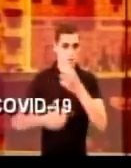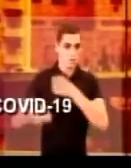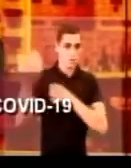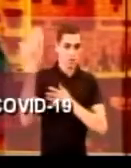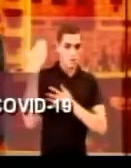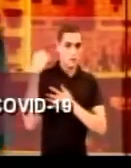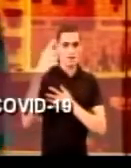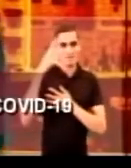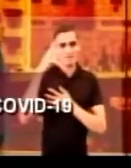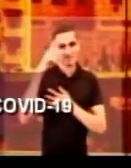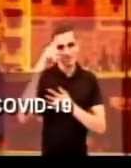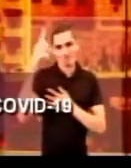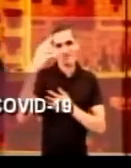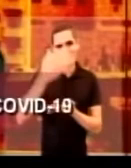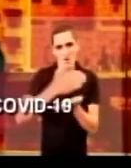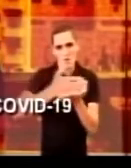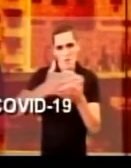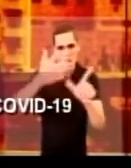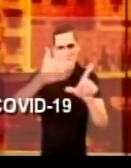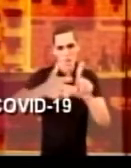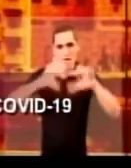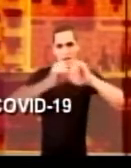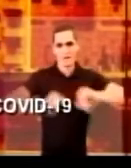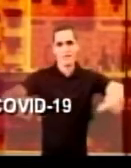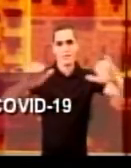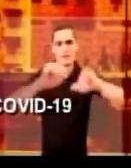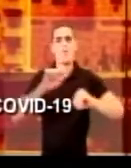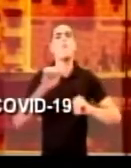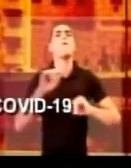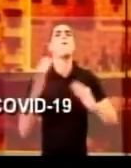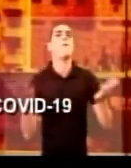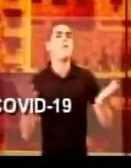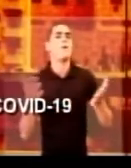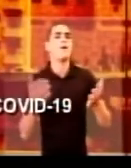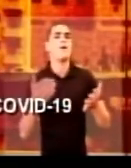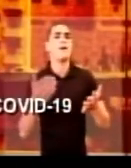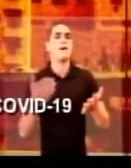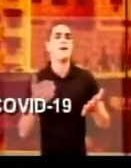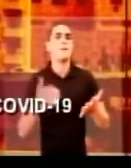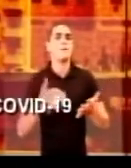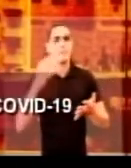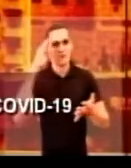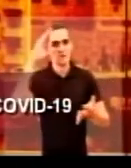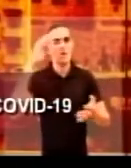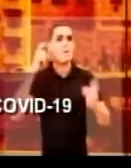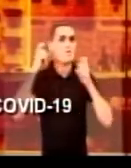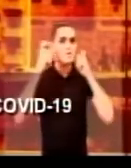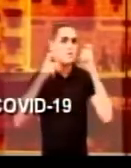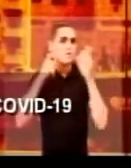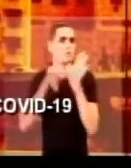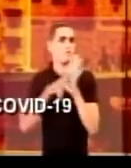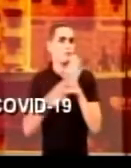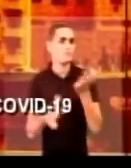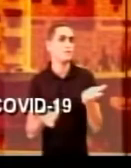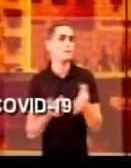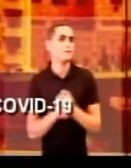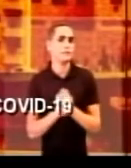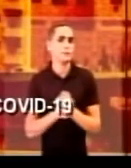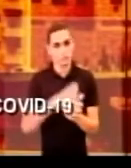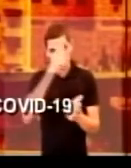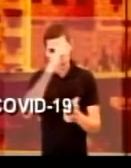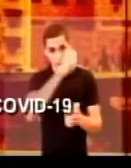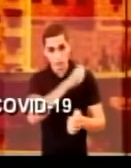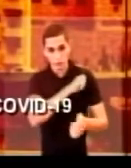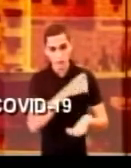primeira live aqui, qual era a grande preocupação, não de São José